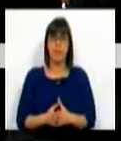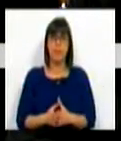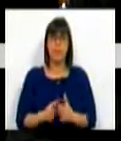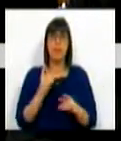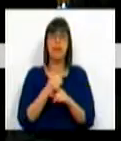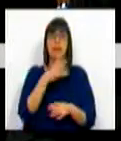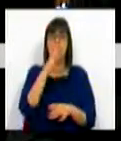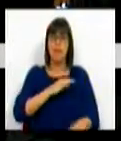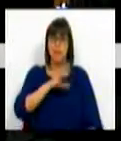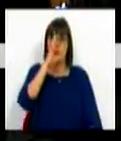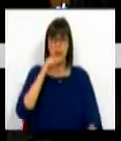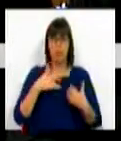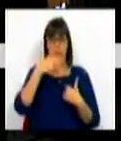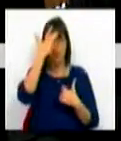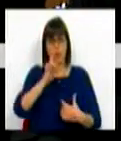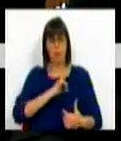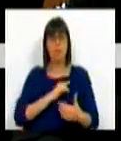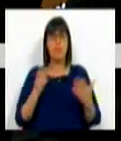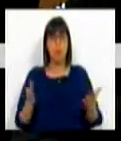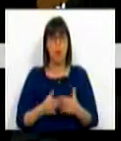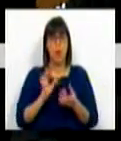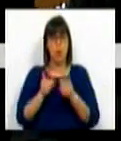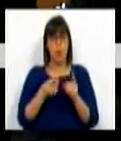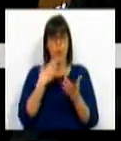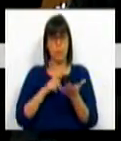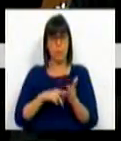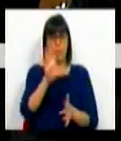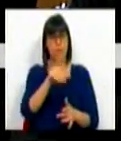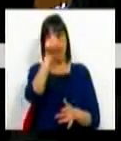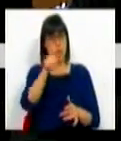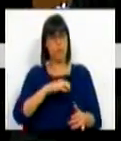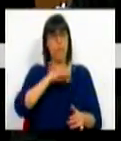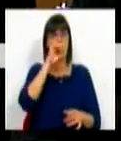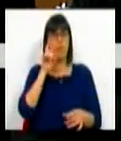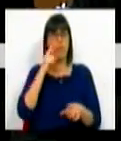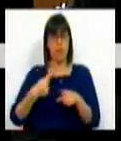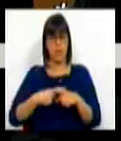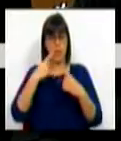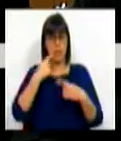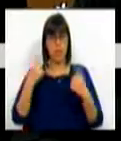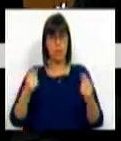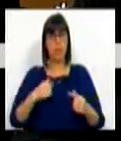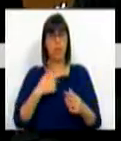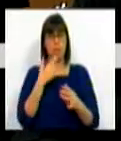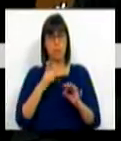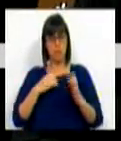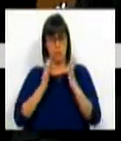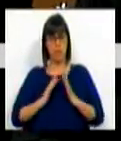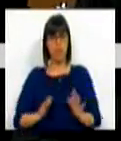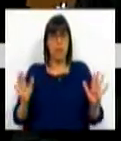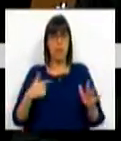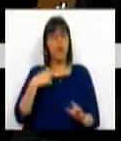também digo, Sr. Ministro, da minha opinião pessoal, aquilo que é a forma de estar do Sr. Ministro de defesa do interesse público, a mim deixa-me profundamente